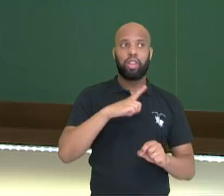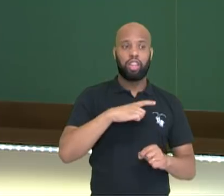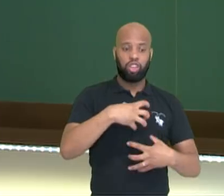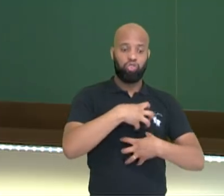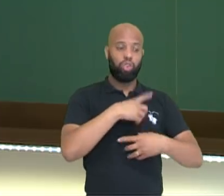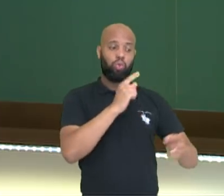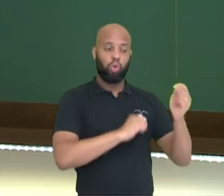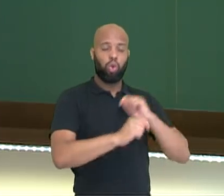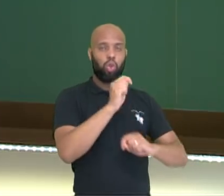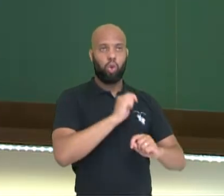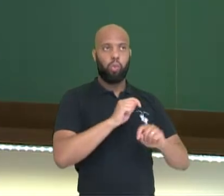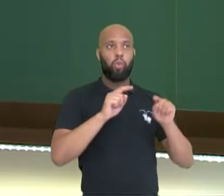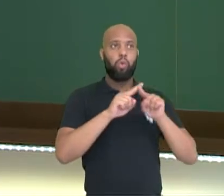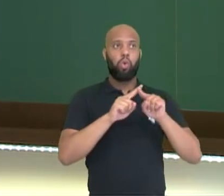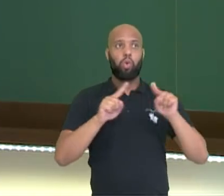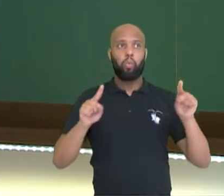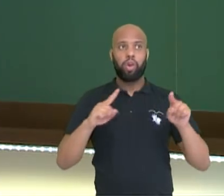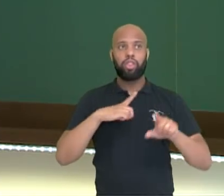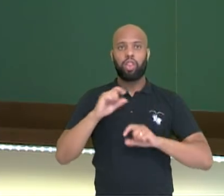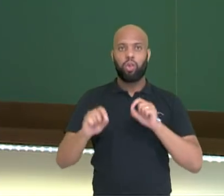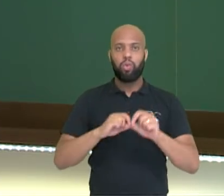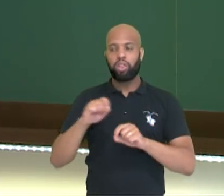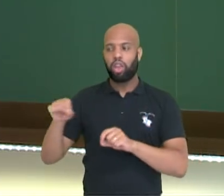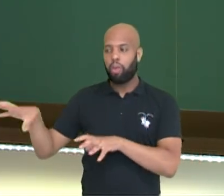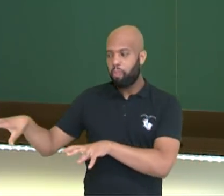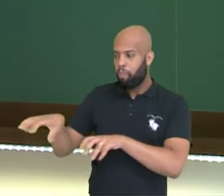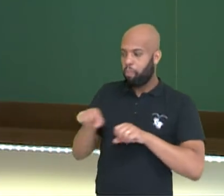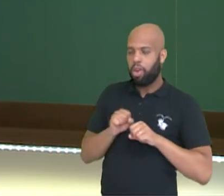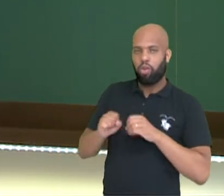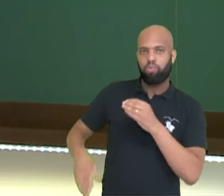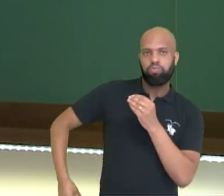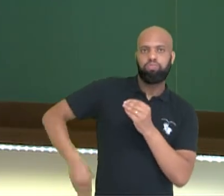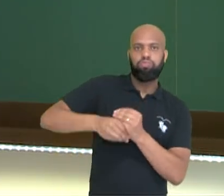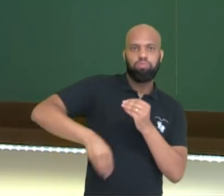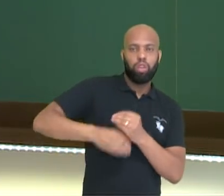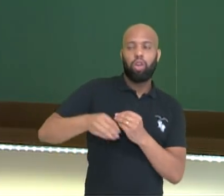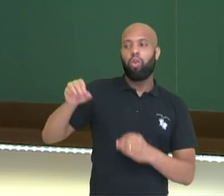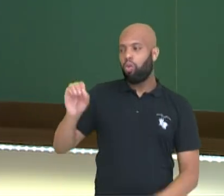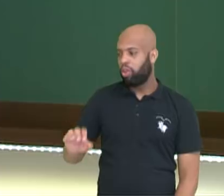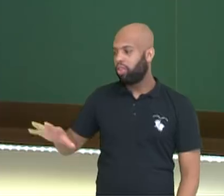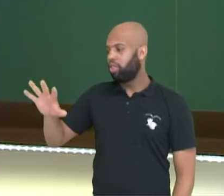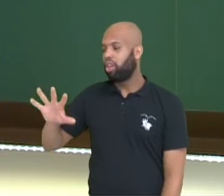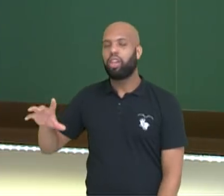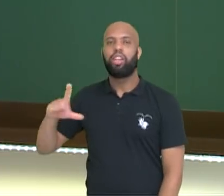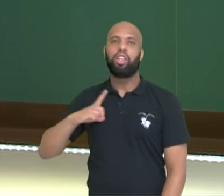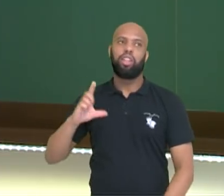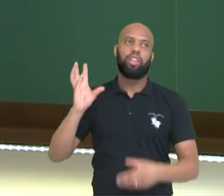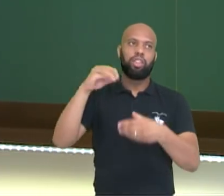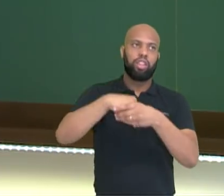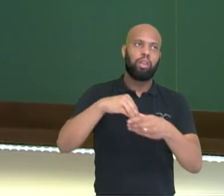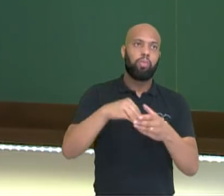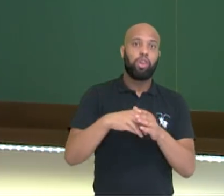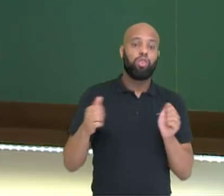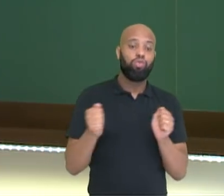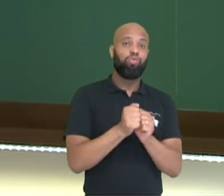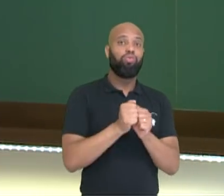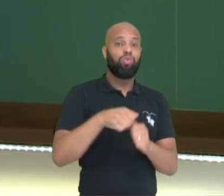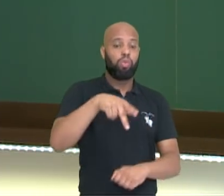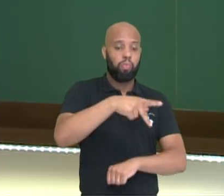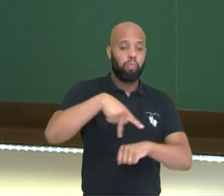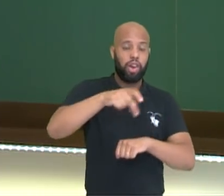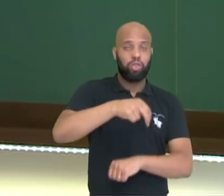aspectos econômicos, porém acaba colocando a Oceania nos países do norte, mesmo